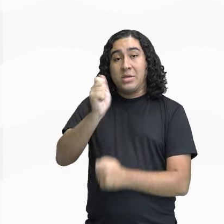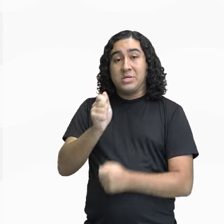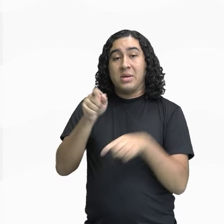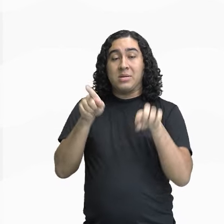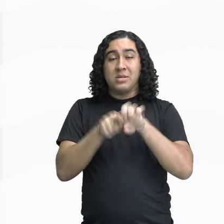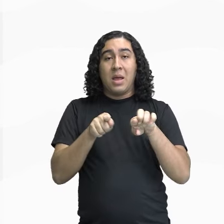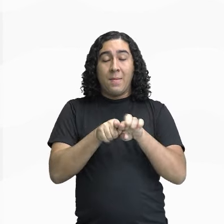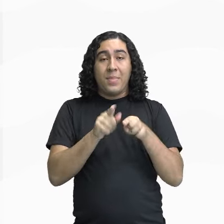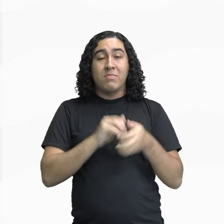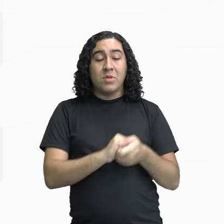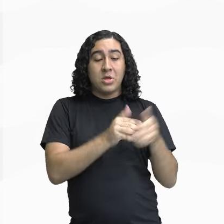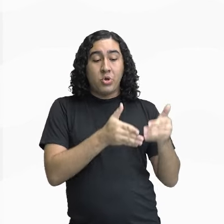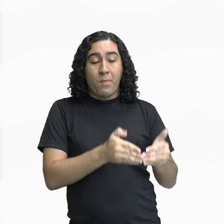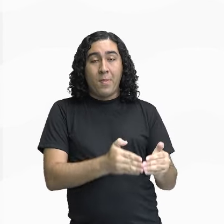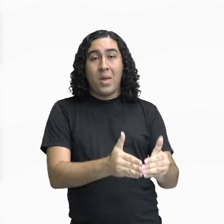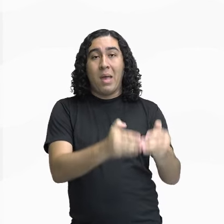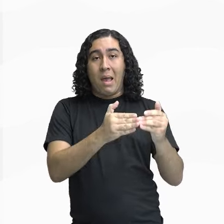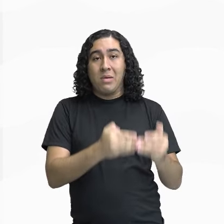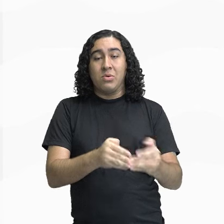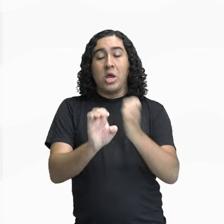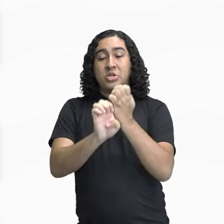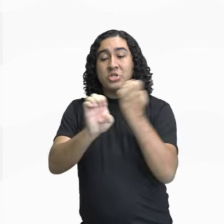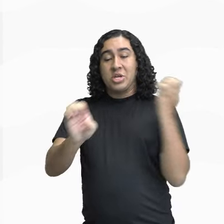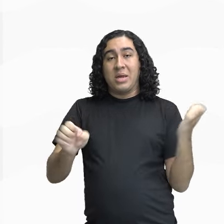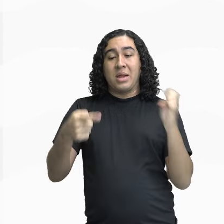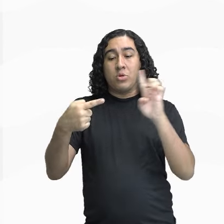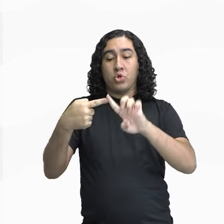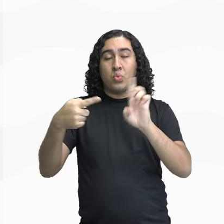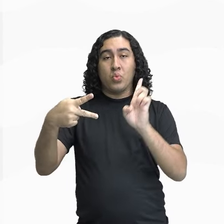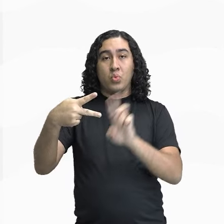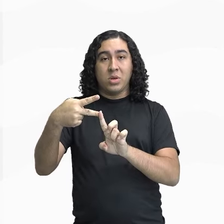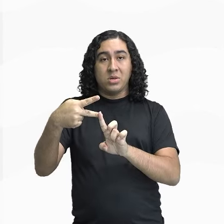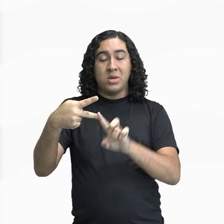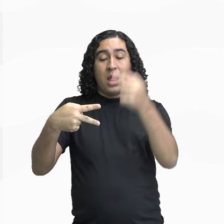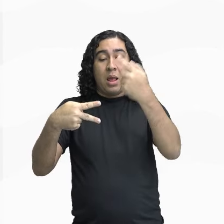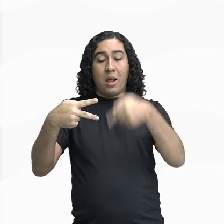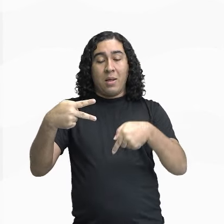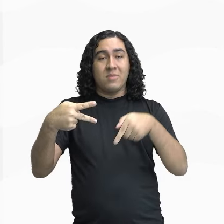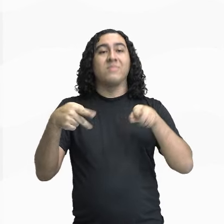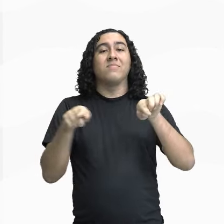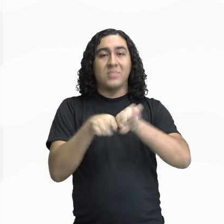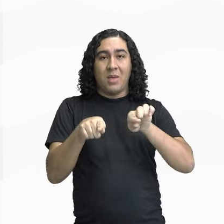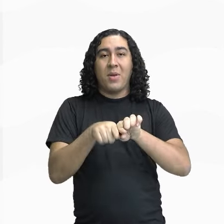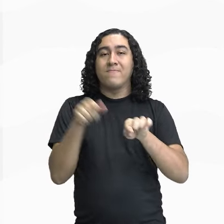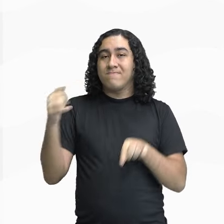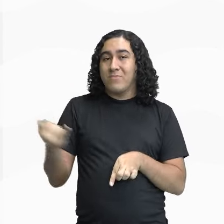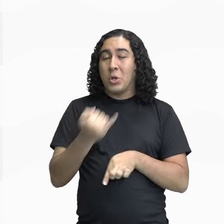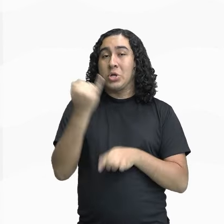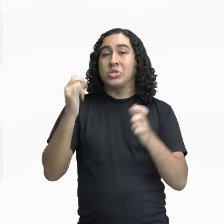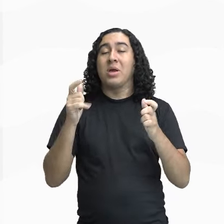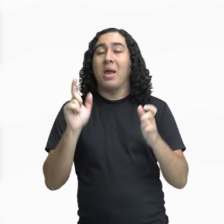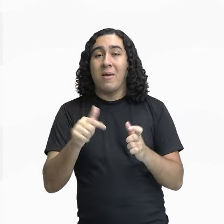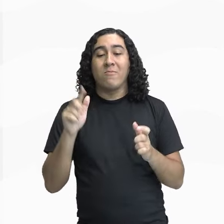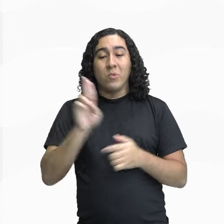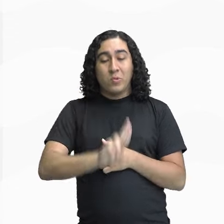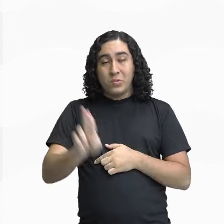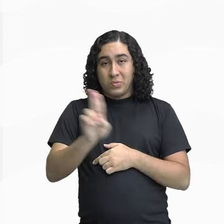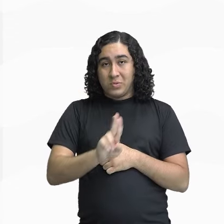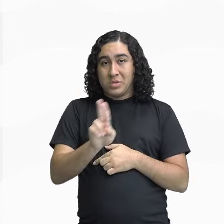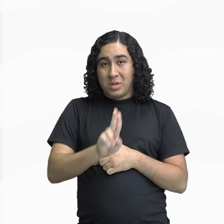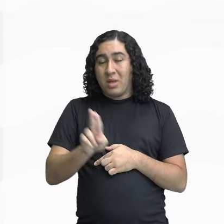também a engenharia naval, gente. Essas engenharias, elas também vão ser muito importantes e muito